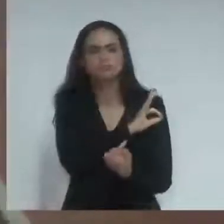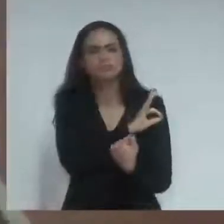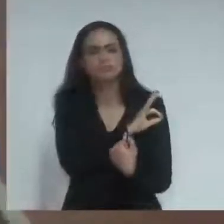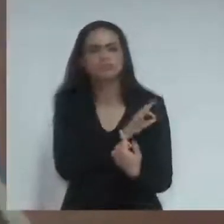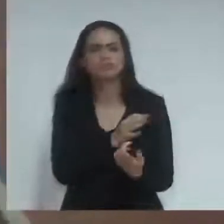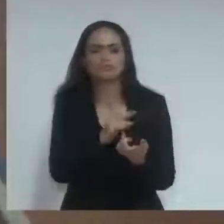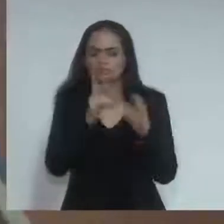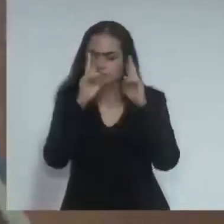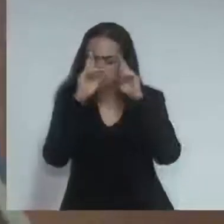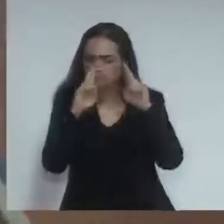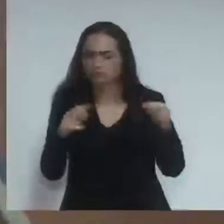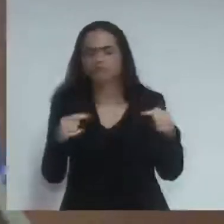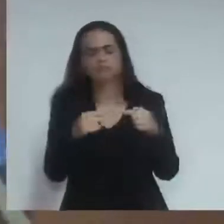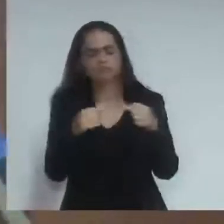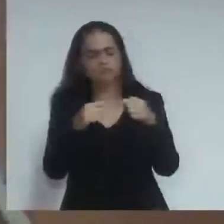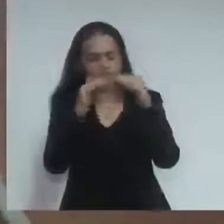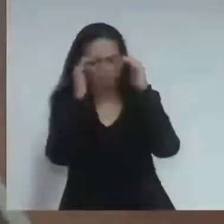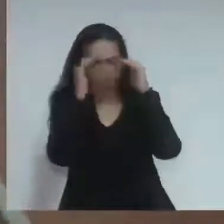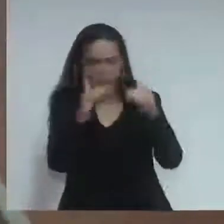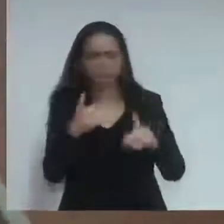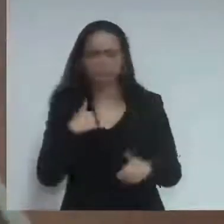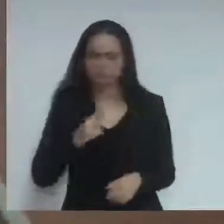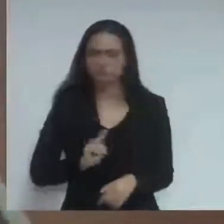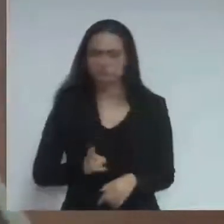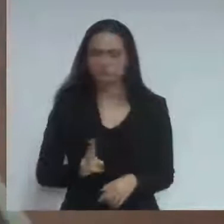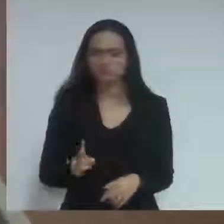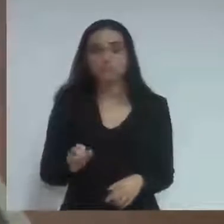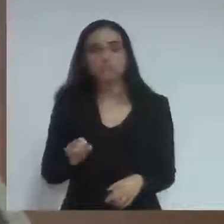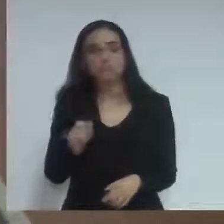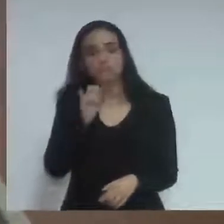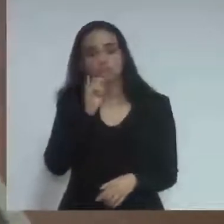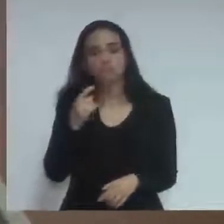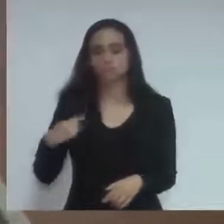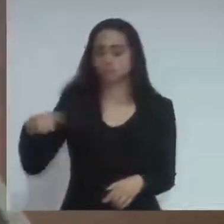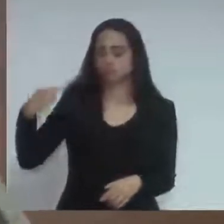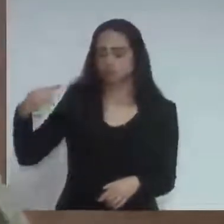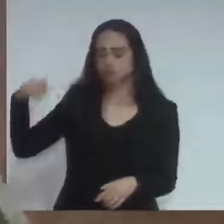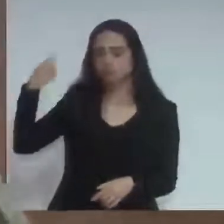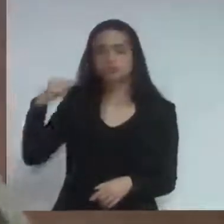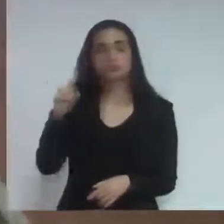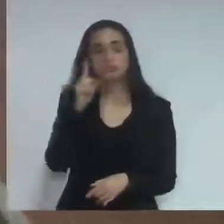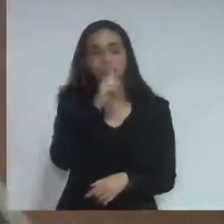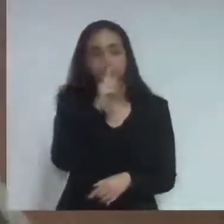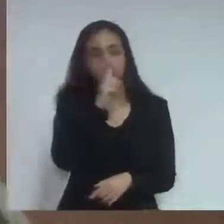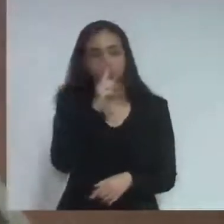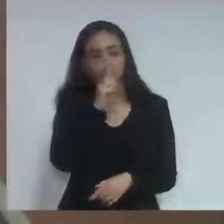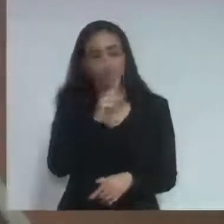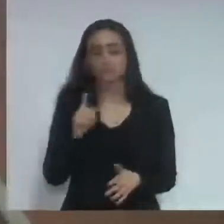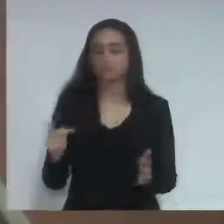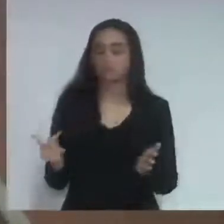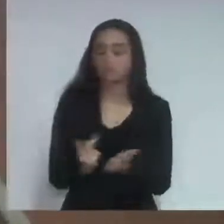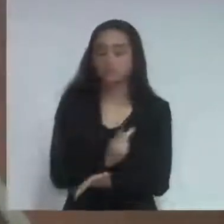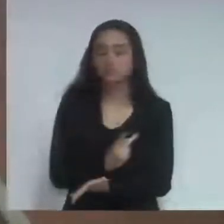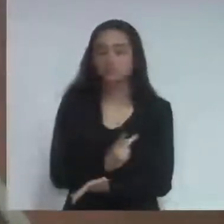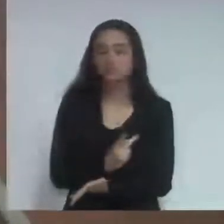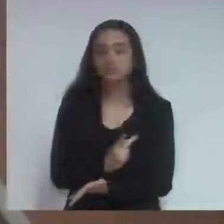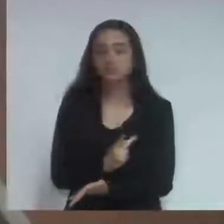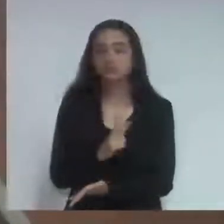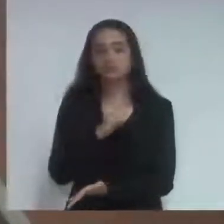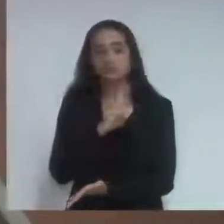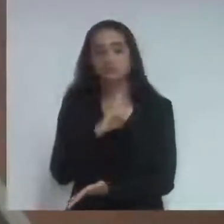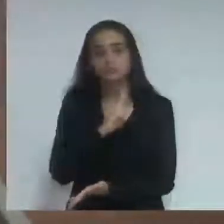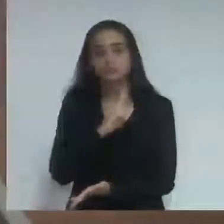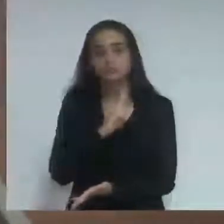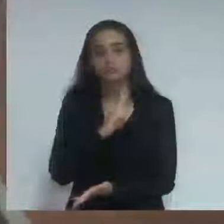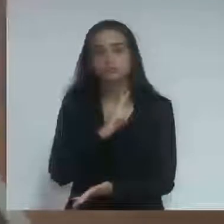grande respeito, sempre tive, e que se eventualmente houve alguma falha, algum deslize, algum equívoco individual, que